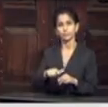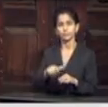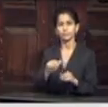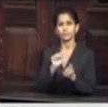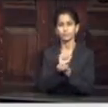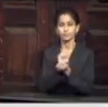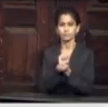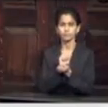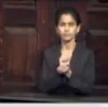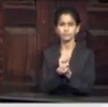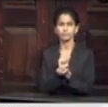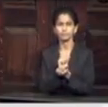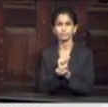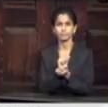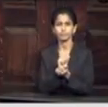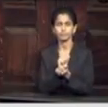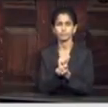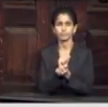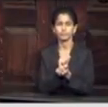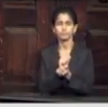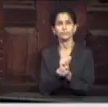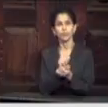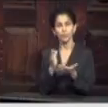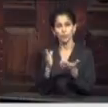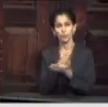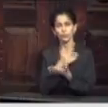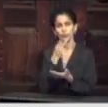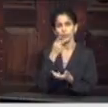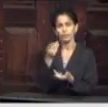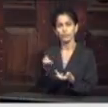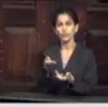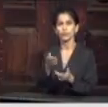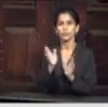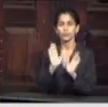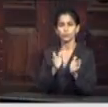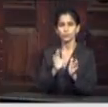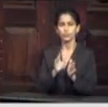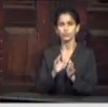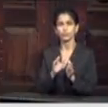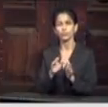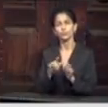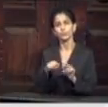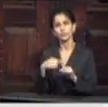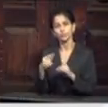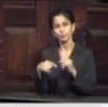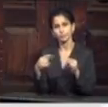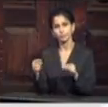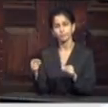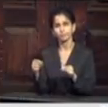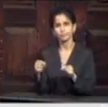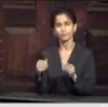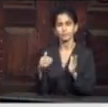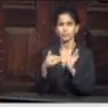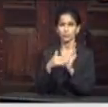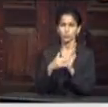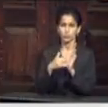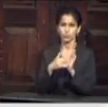aguardar terminar, Vossa Excelência faz a questão de ordem, eu anuncio para você destacar, é o último